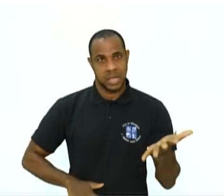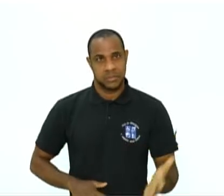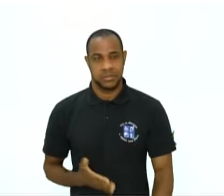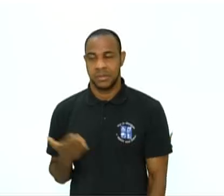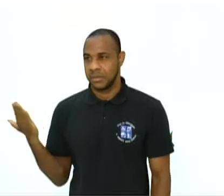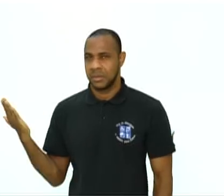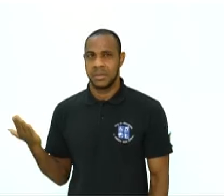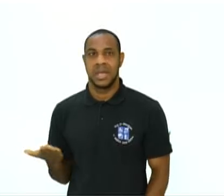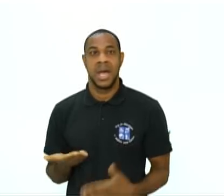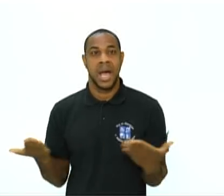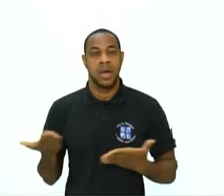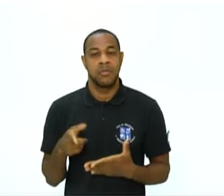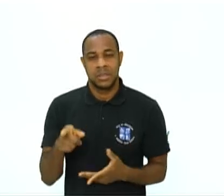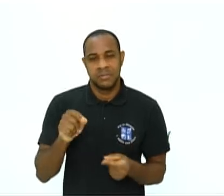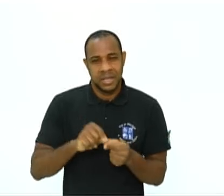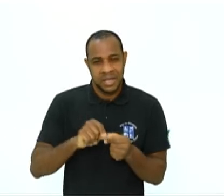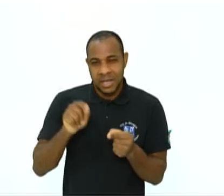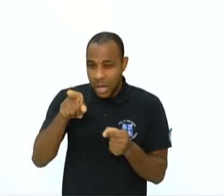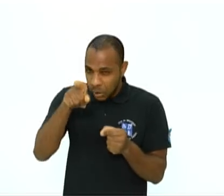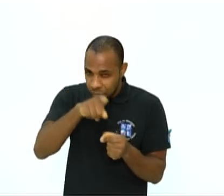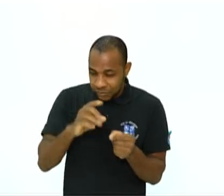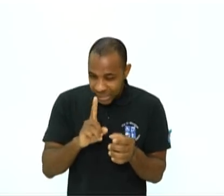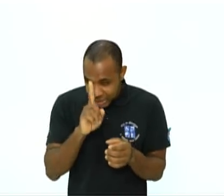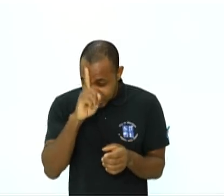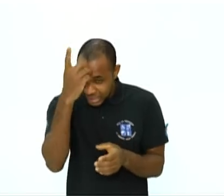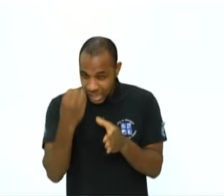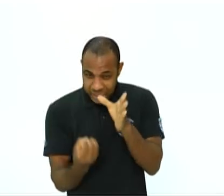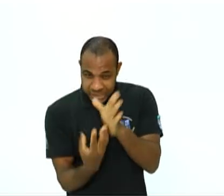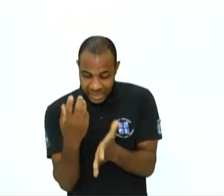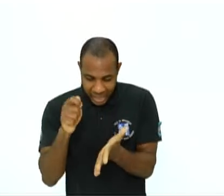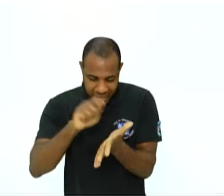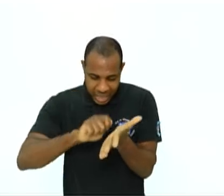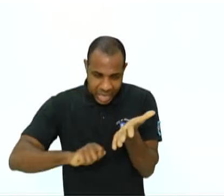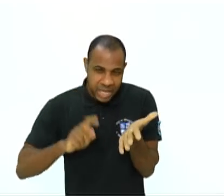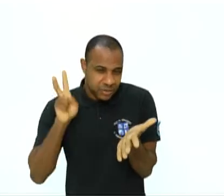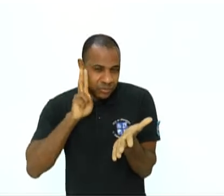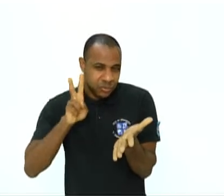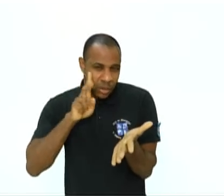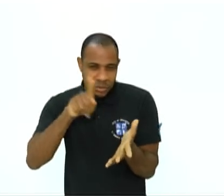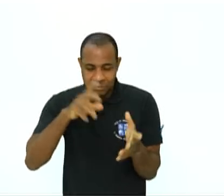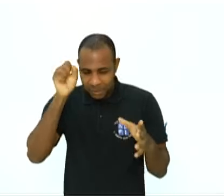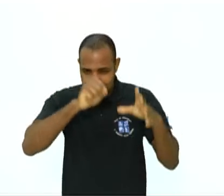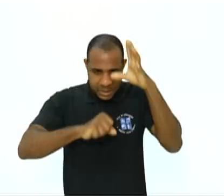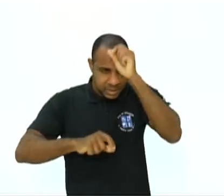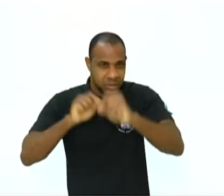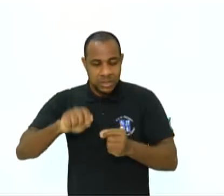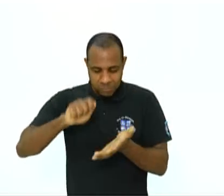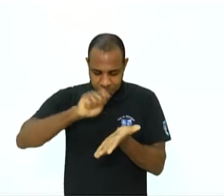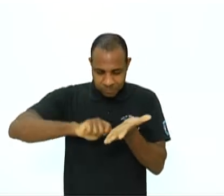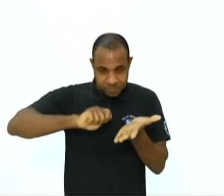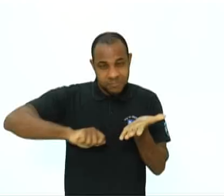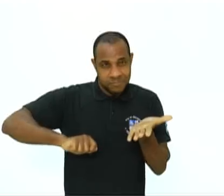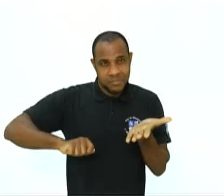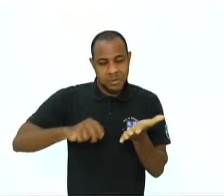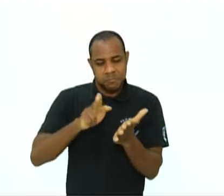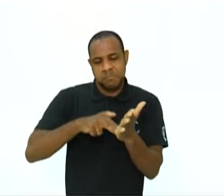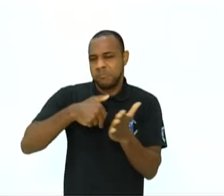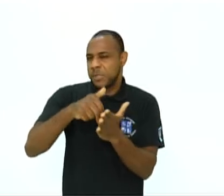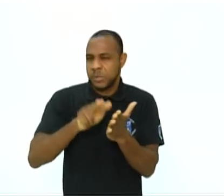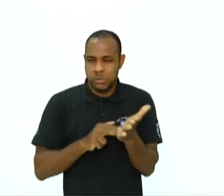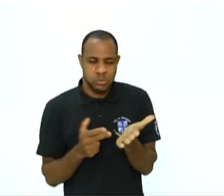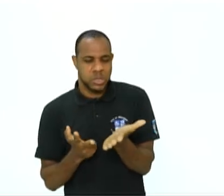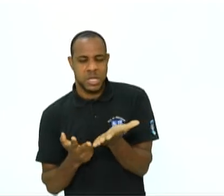Que tal agora criar uma história para representar o que você aprendeu hoje na aula? Pode ser por meio de escrita, pintura ou